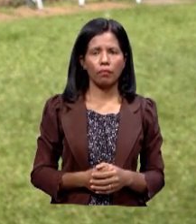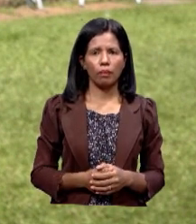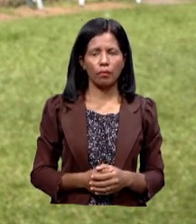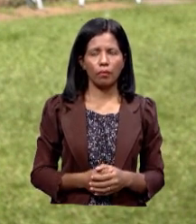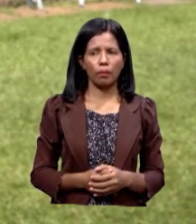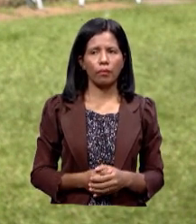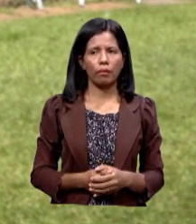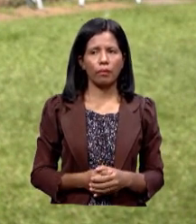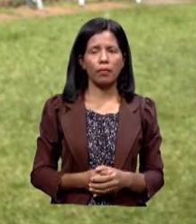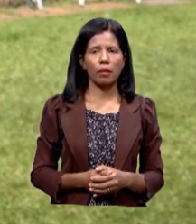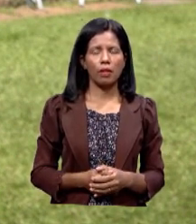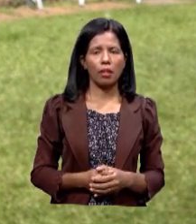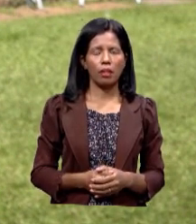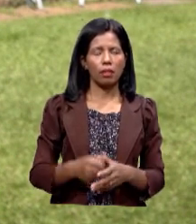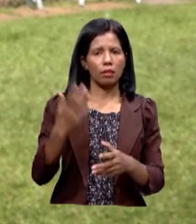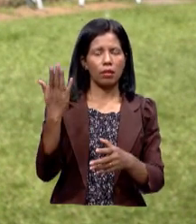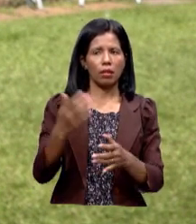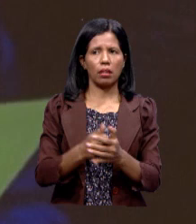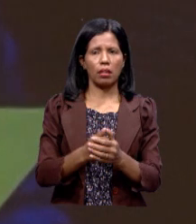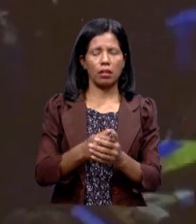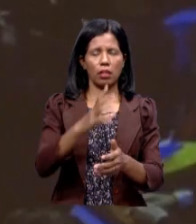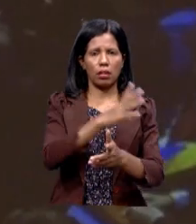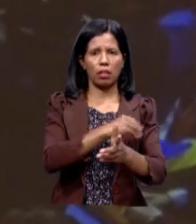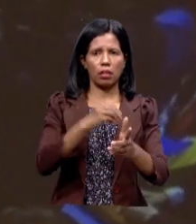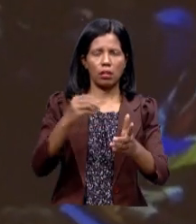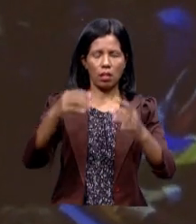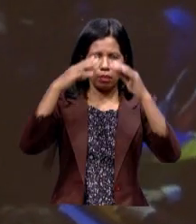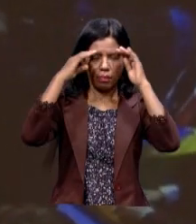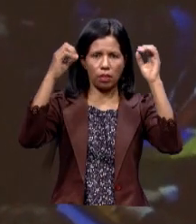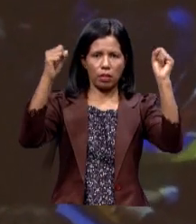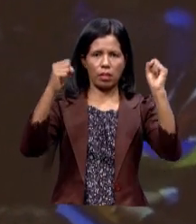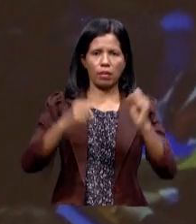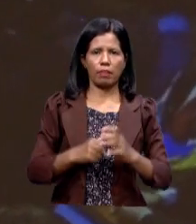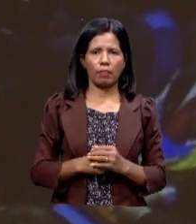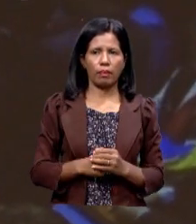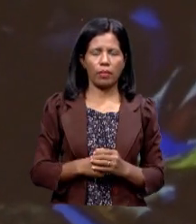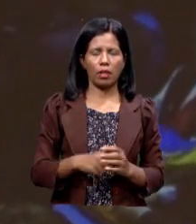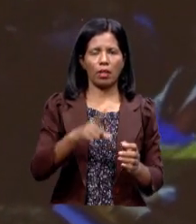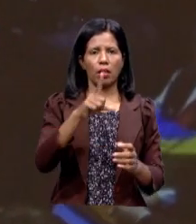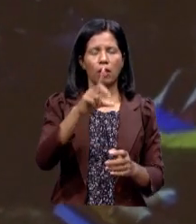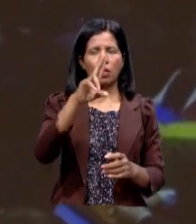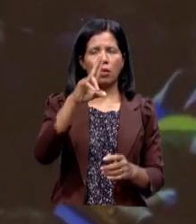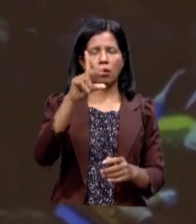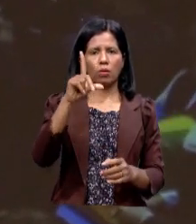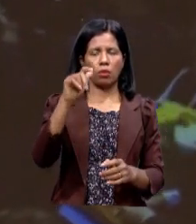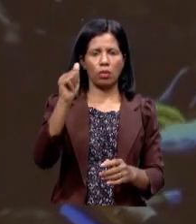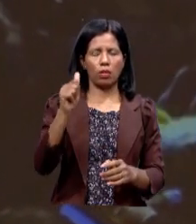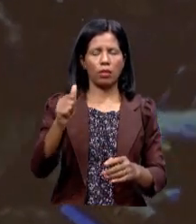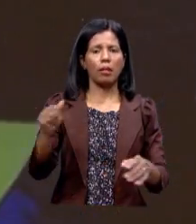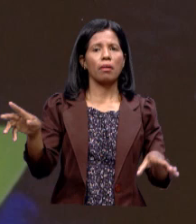iha eleição liba presidente Lula husi Partido dos